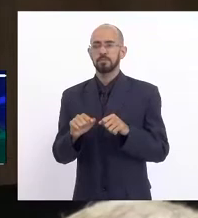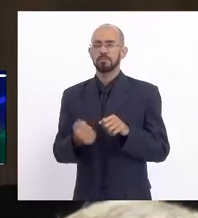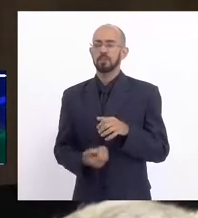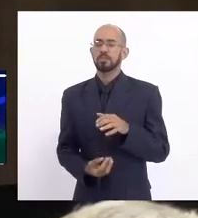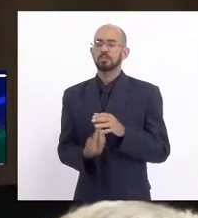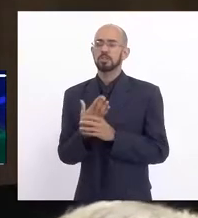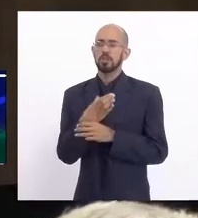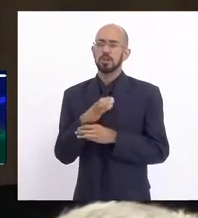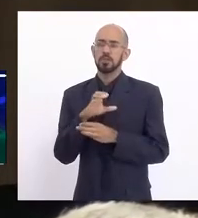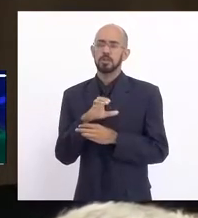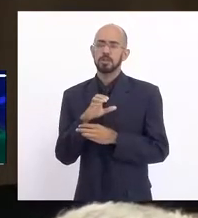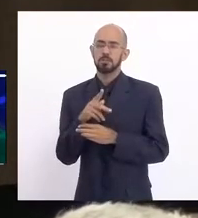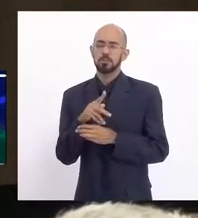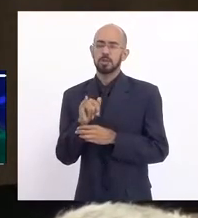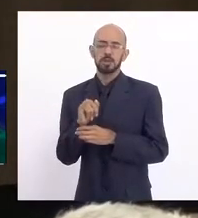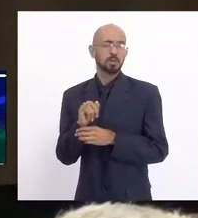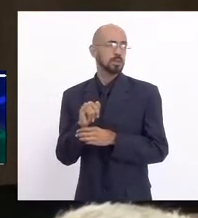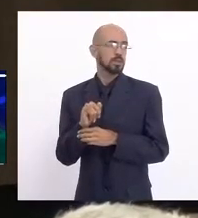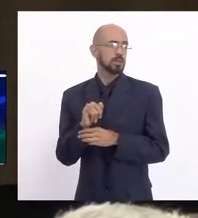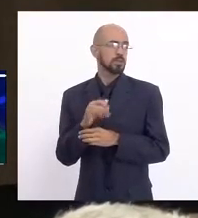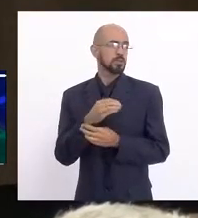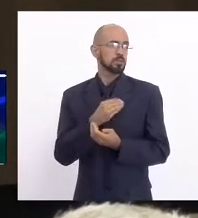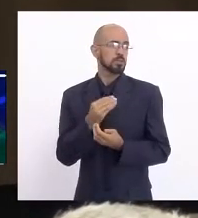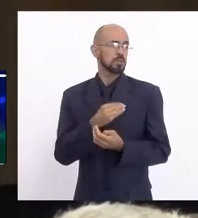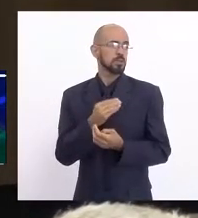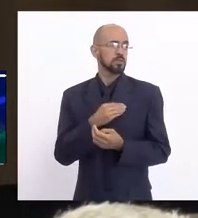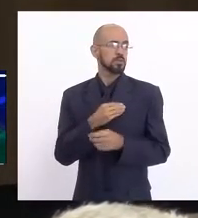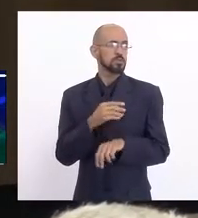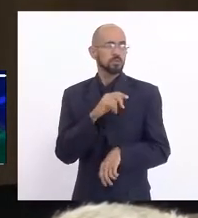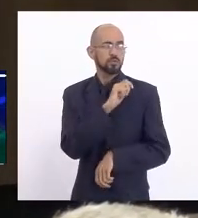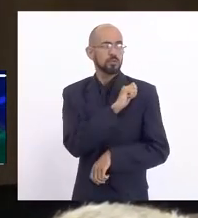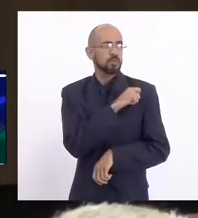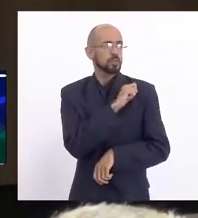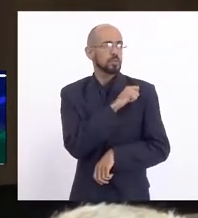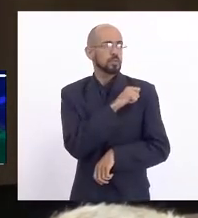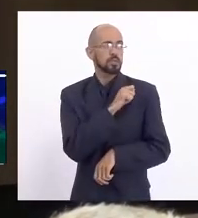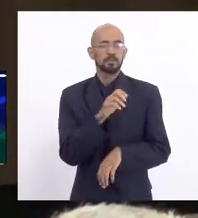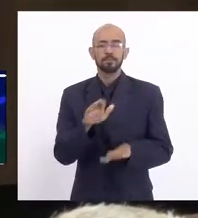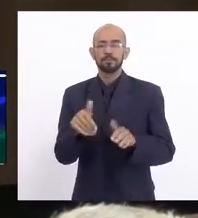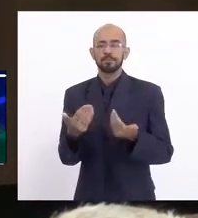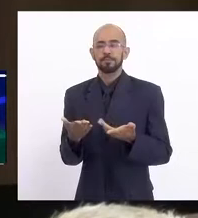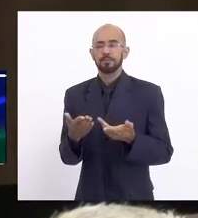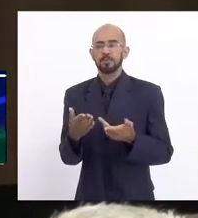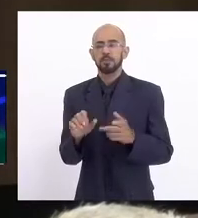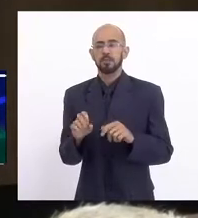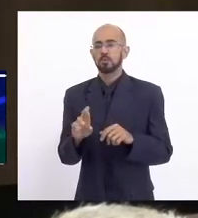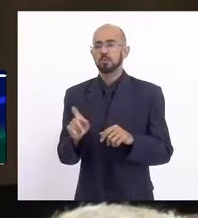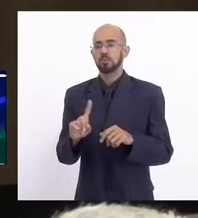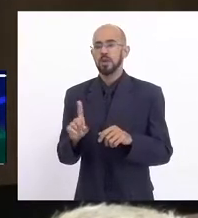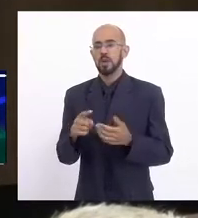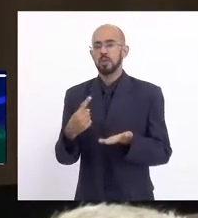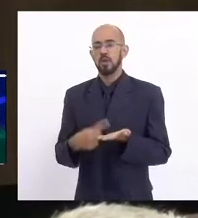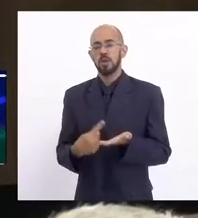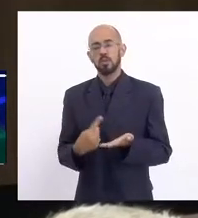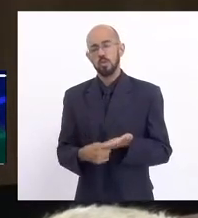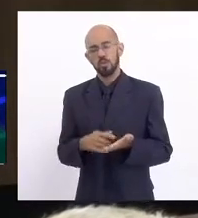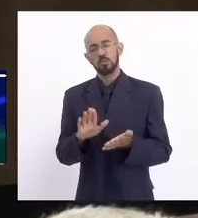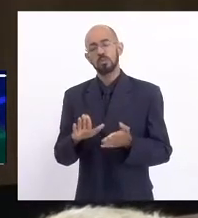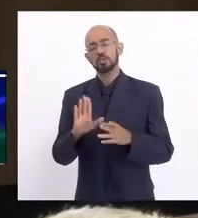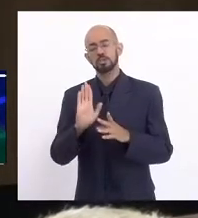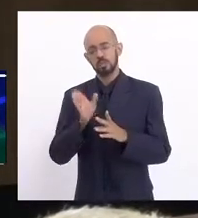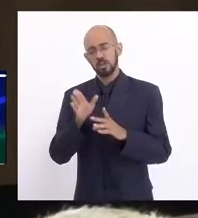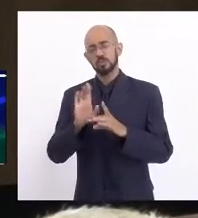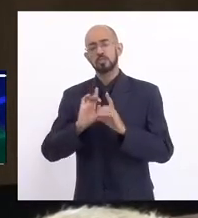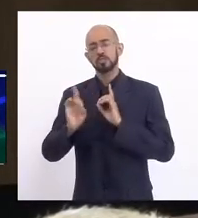instalarmos uma CPI dos benefícios fiscais. Então, dentro, isso não está no acordo, mas foi discutido.